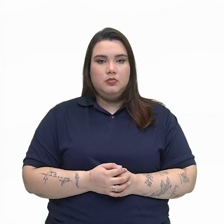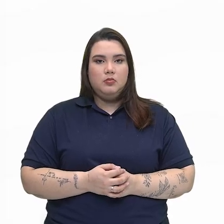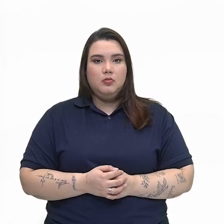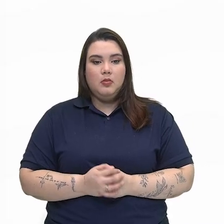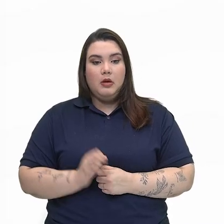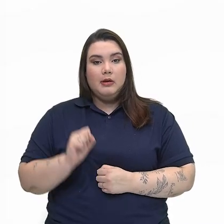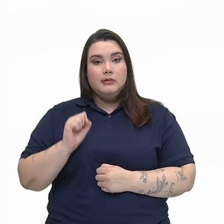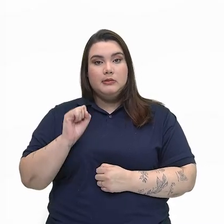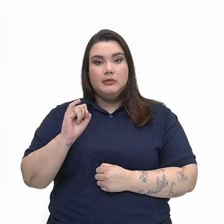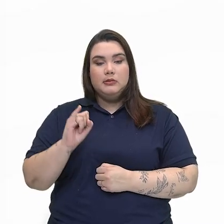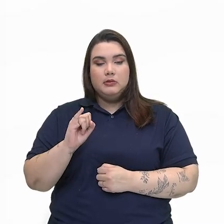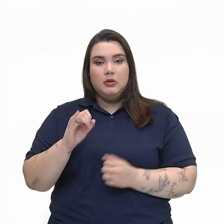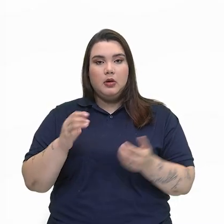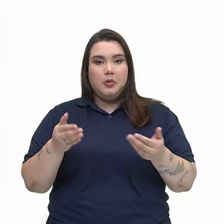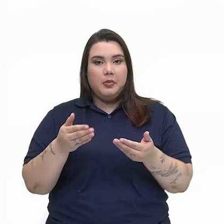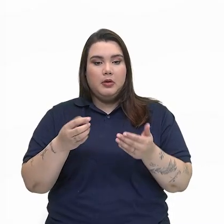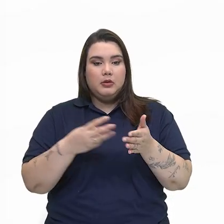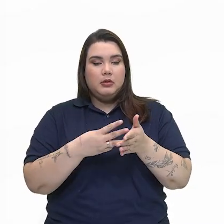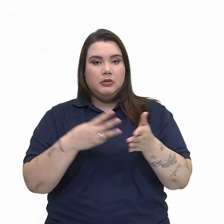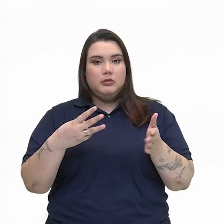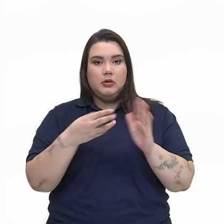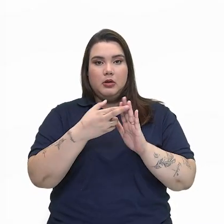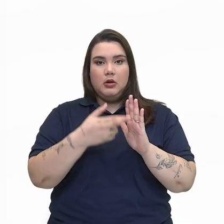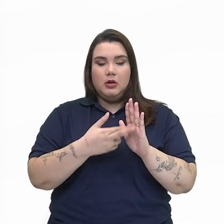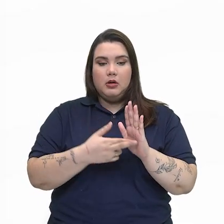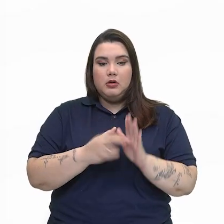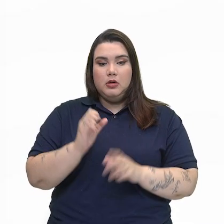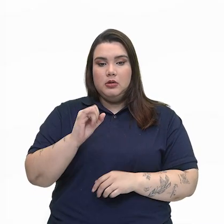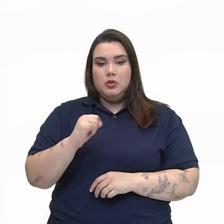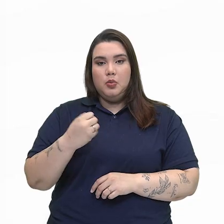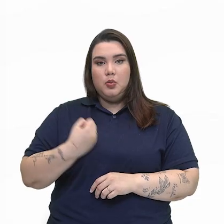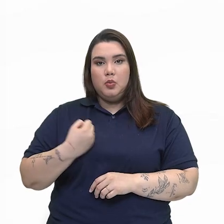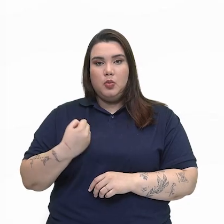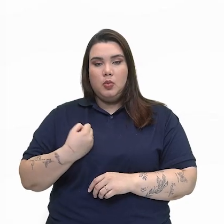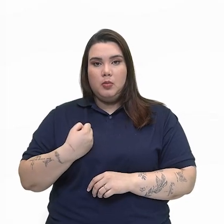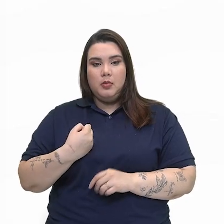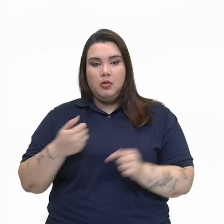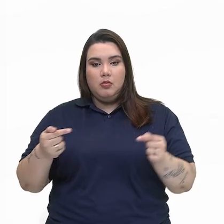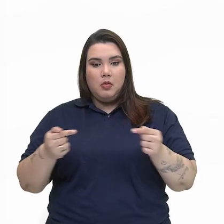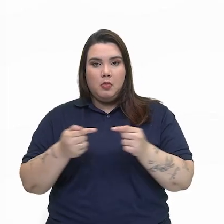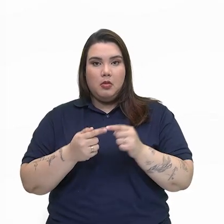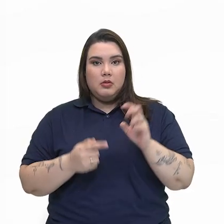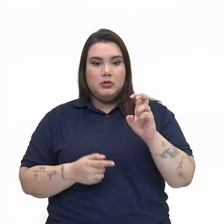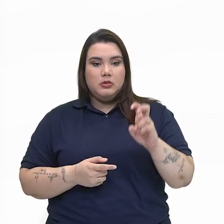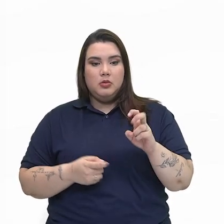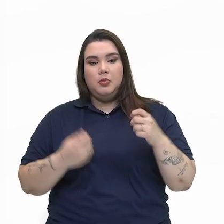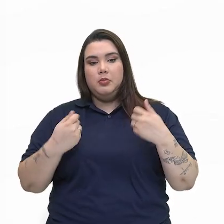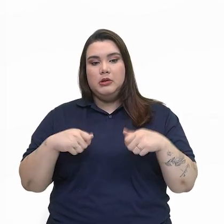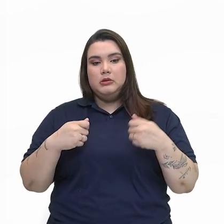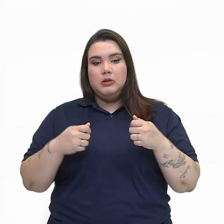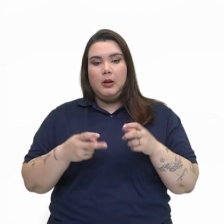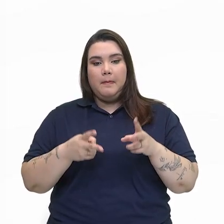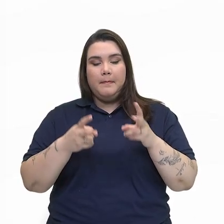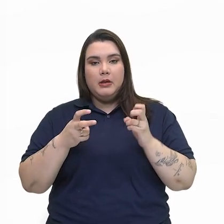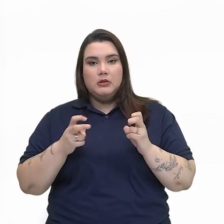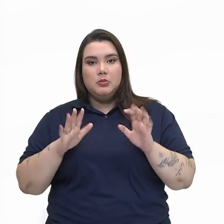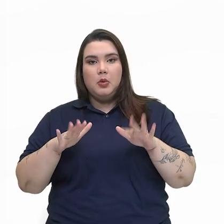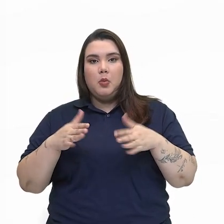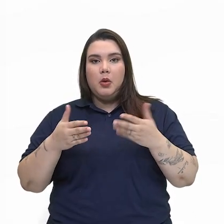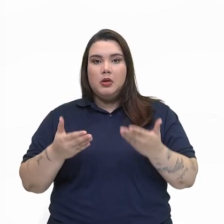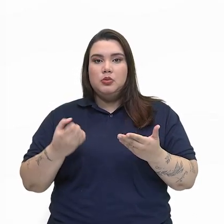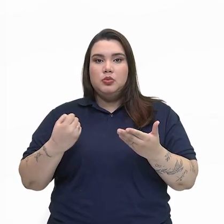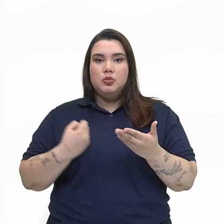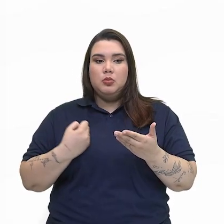Agora, se o algarismo for igual a 5, é necessário verificar os